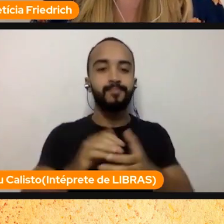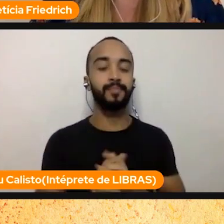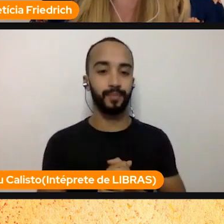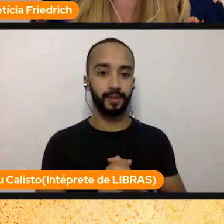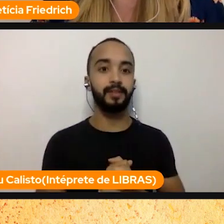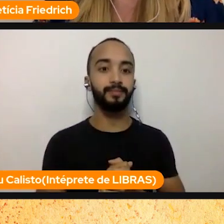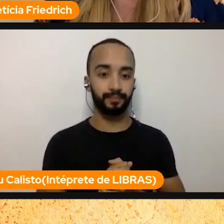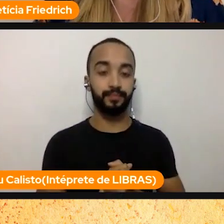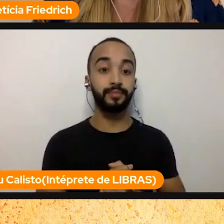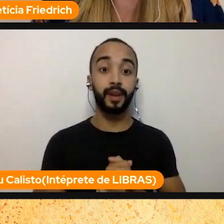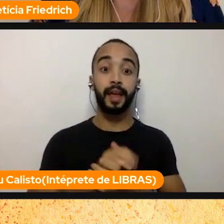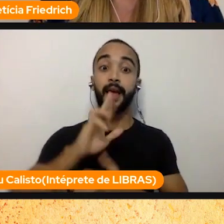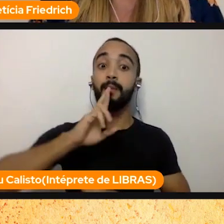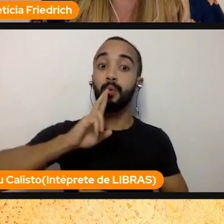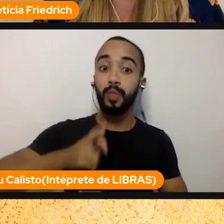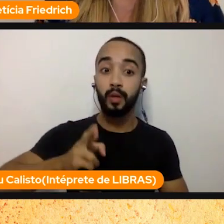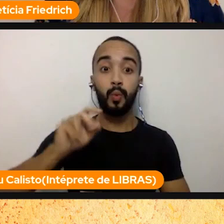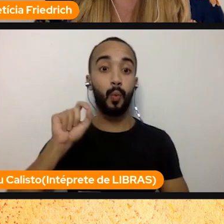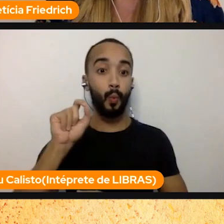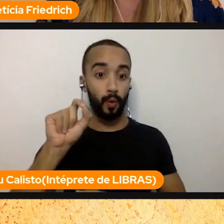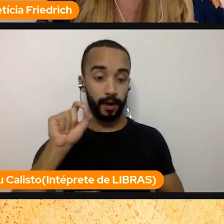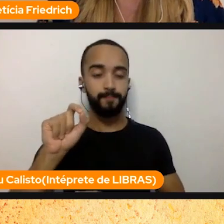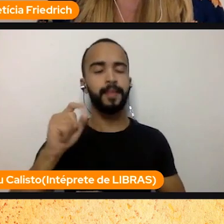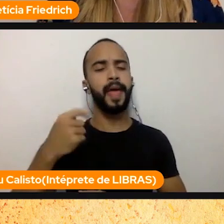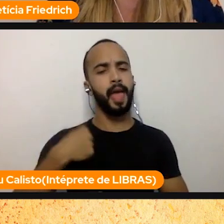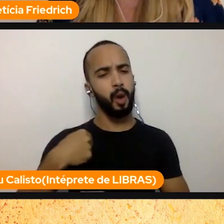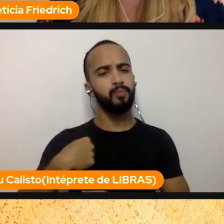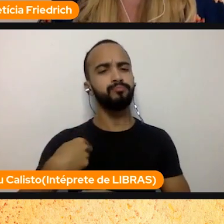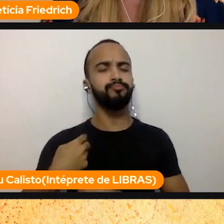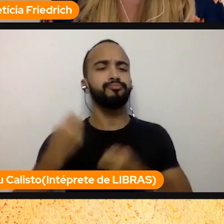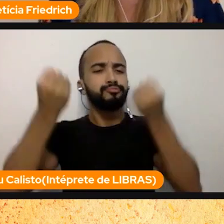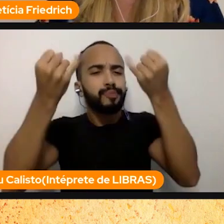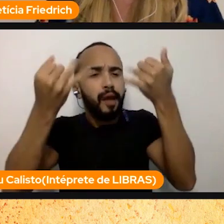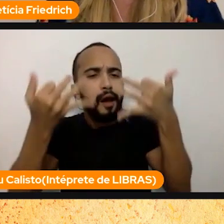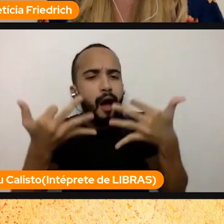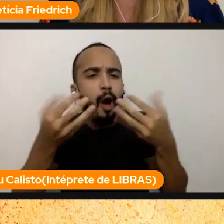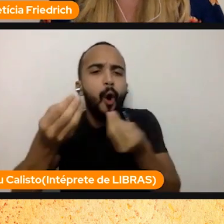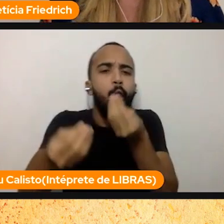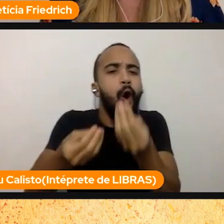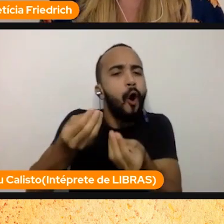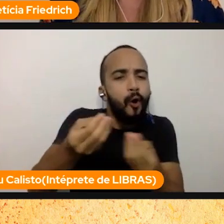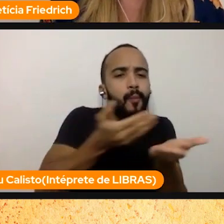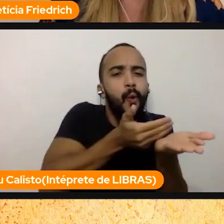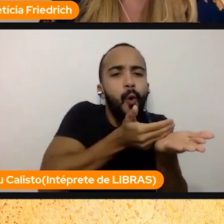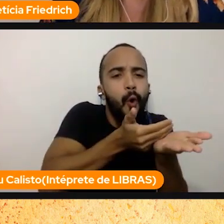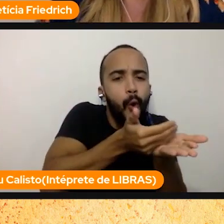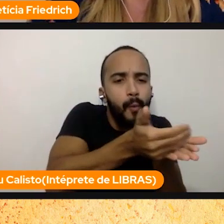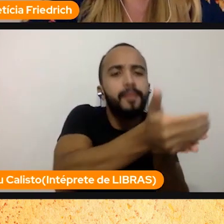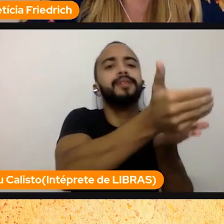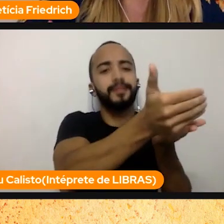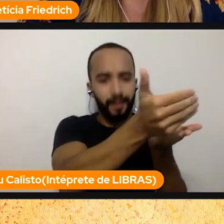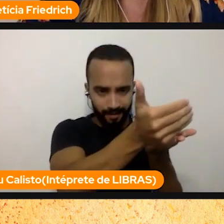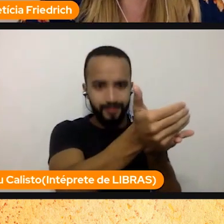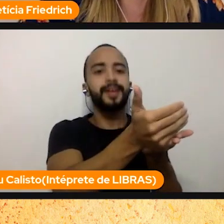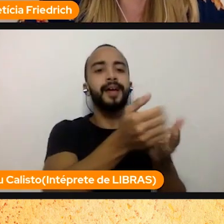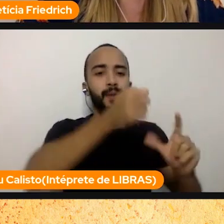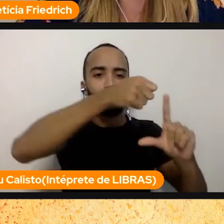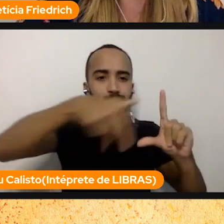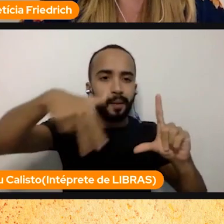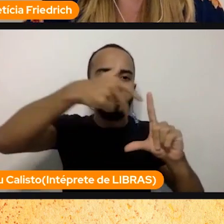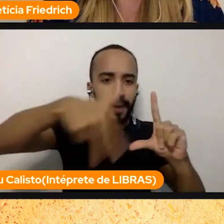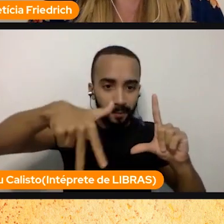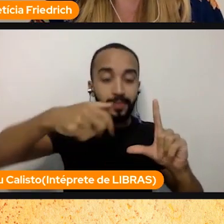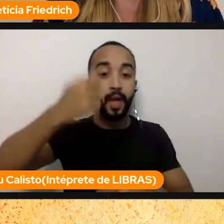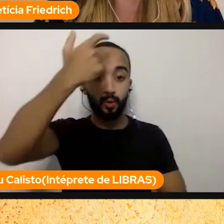tua pergunta, vou falar um pouco da minha jornada, como é que eu cheguei na animação, e depois como é que a gente começou essa jornada nesses projetos. Eu sou